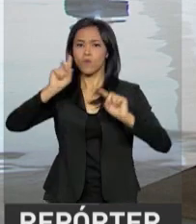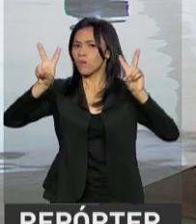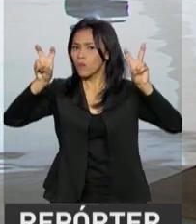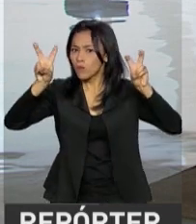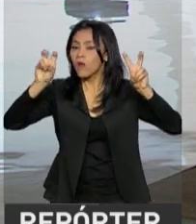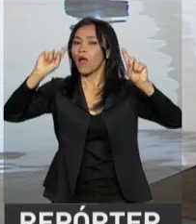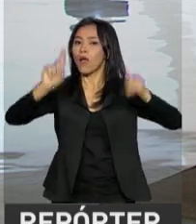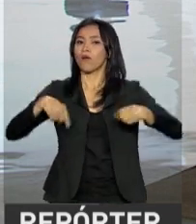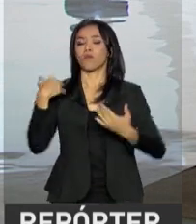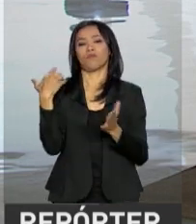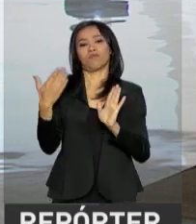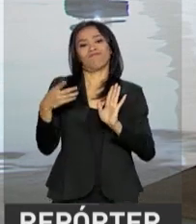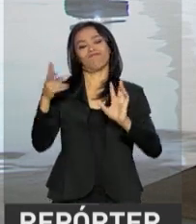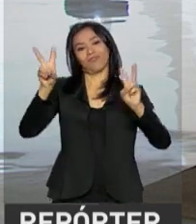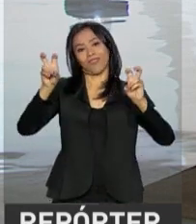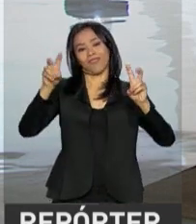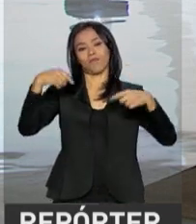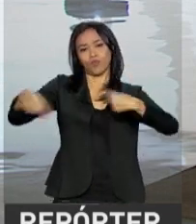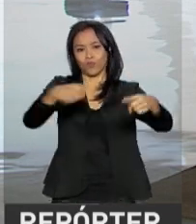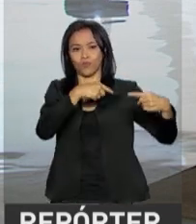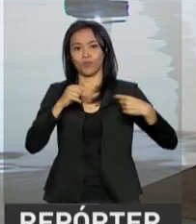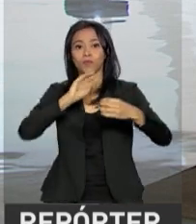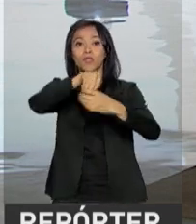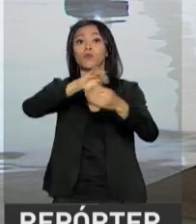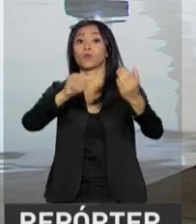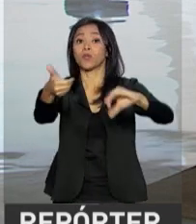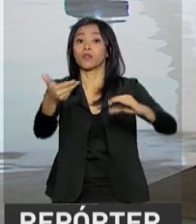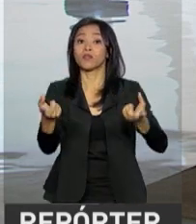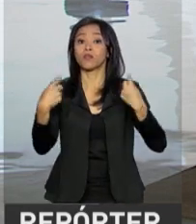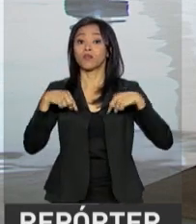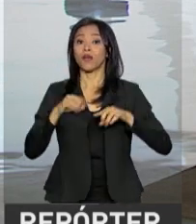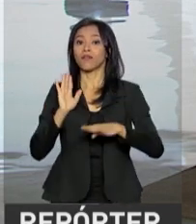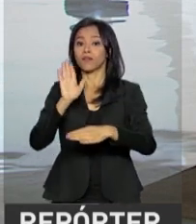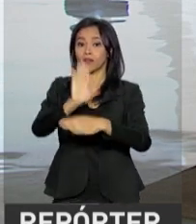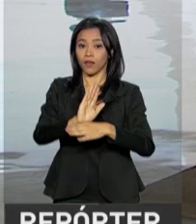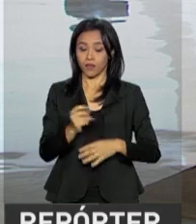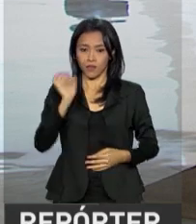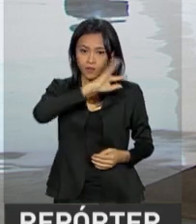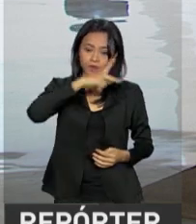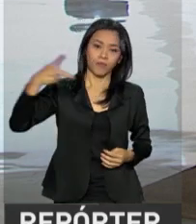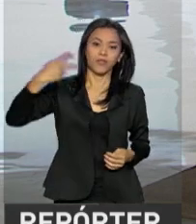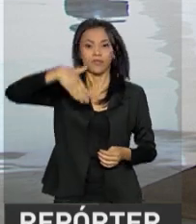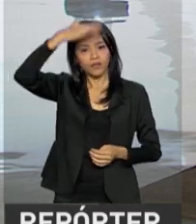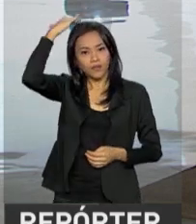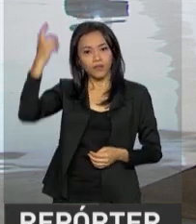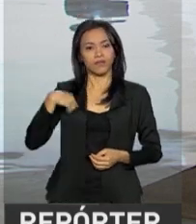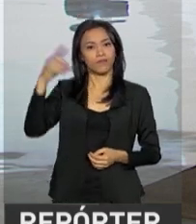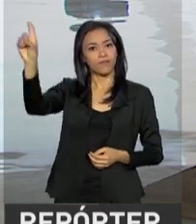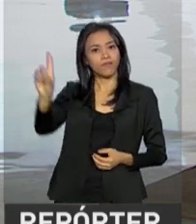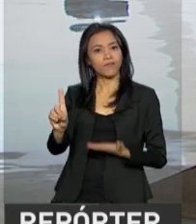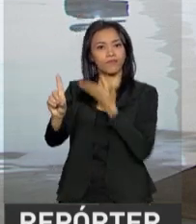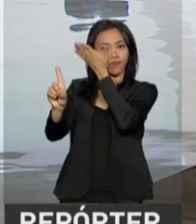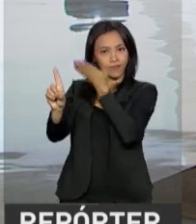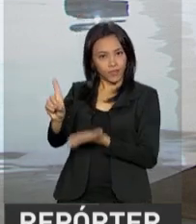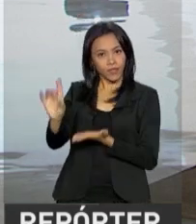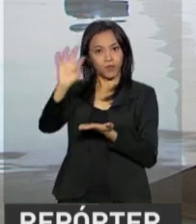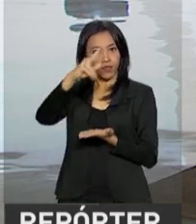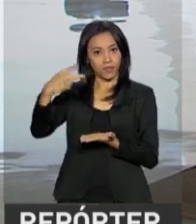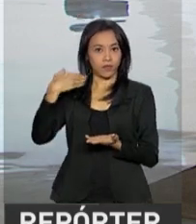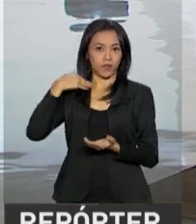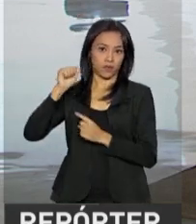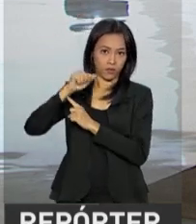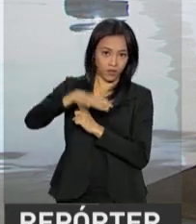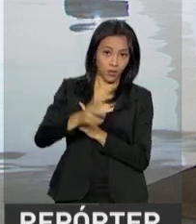no congresso nacional à tarde o presidente temer recebe o ministro da fazenda eduardo guardian eo presidente do banco central